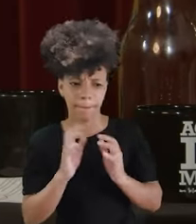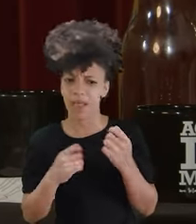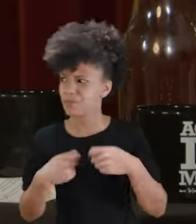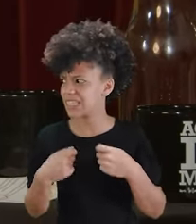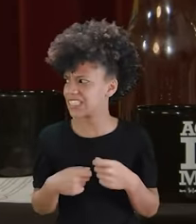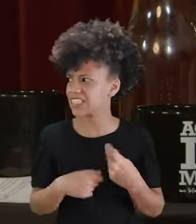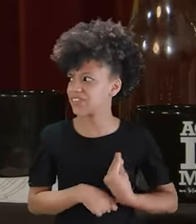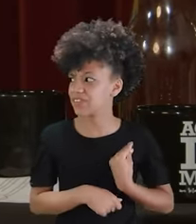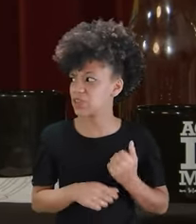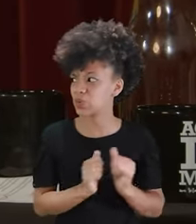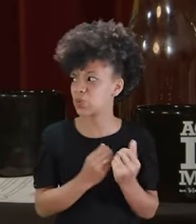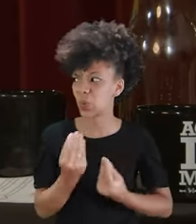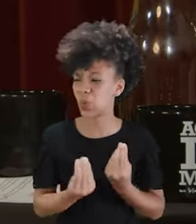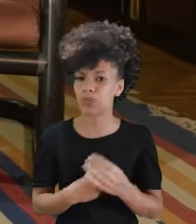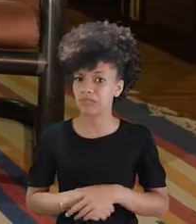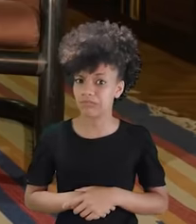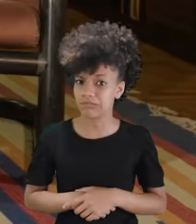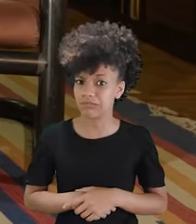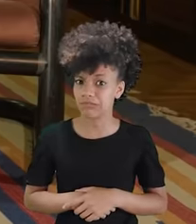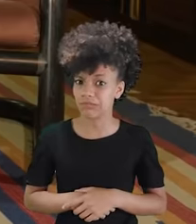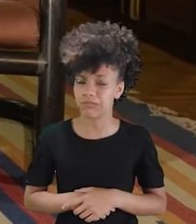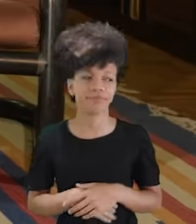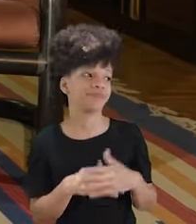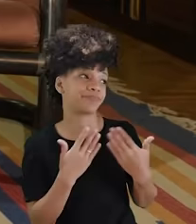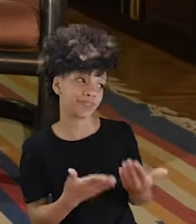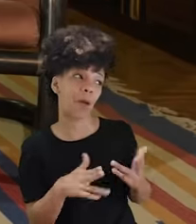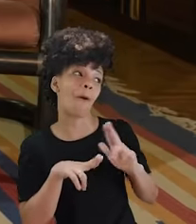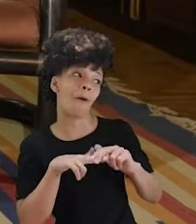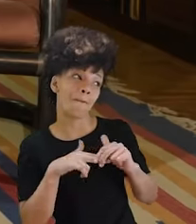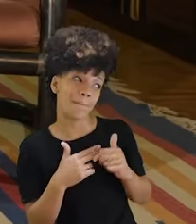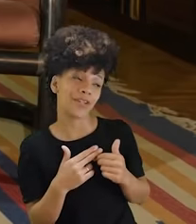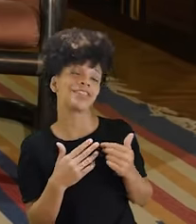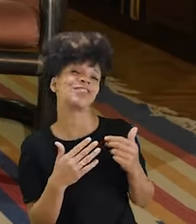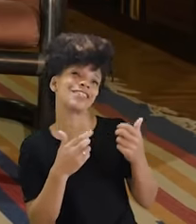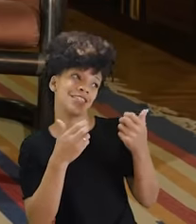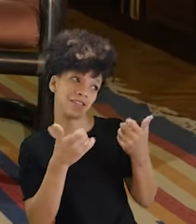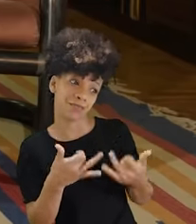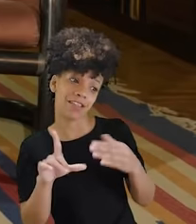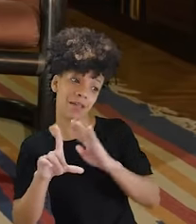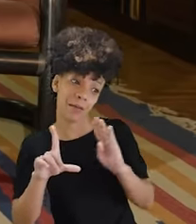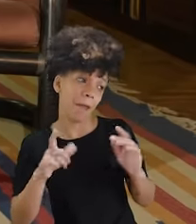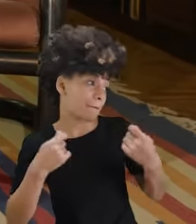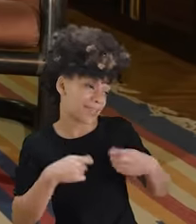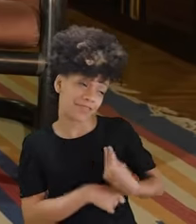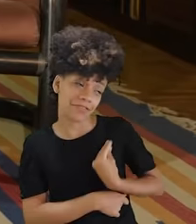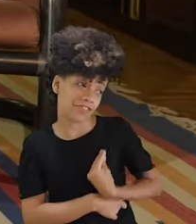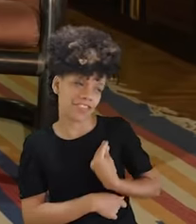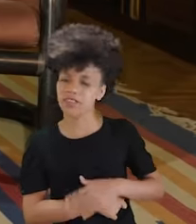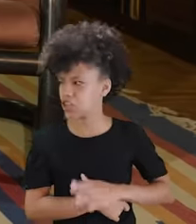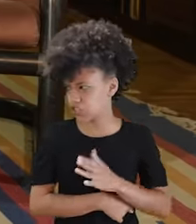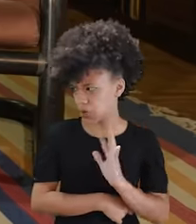ele se conviver juntos realmente funciona isso então por isso que eu falo que é um big brother porque você tem que